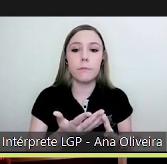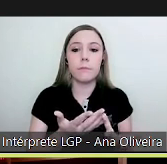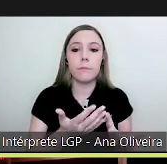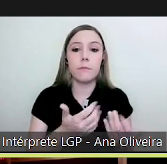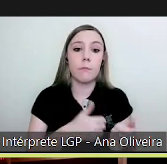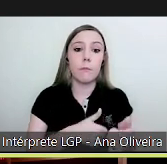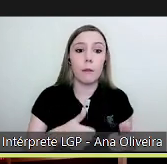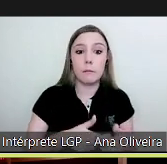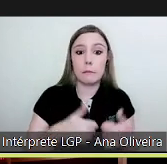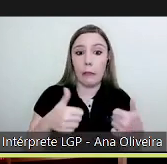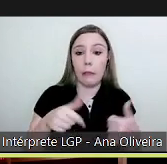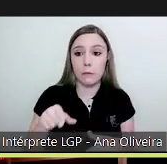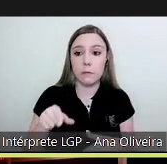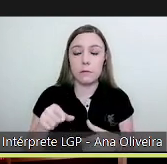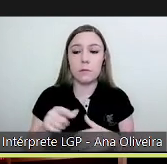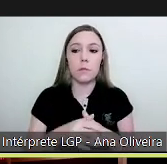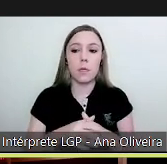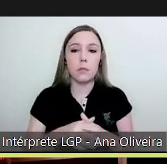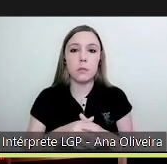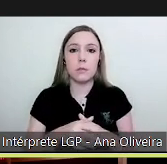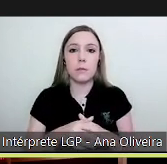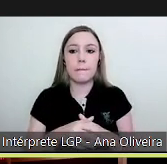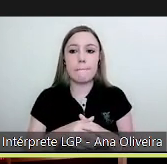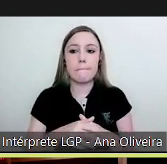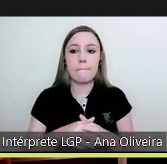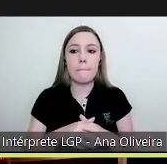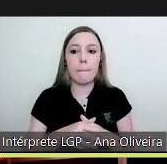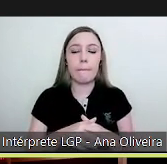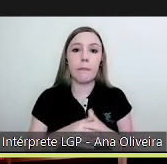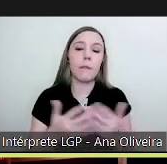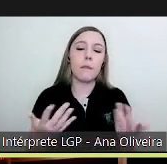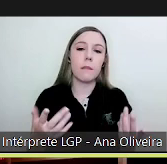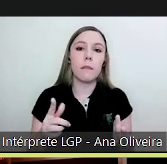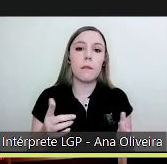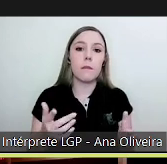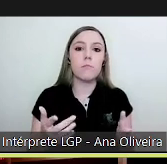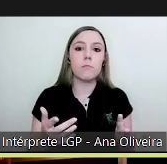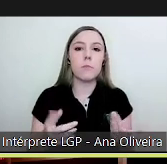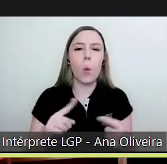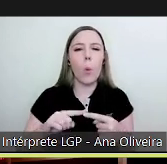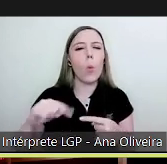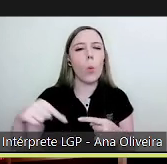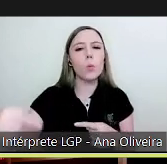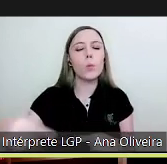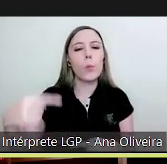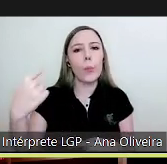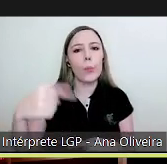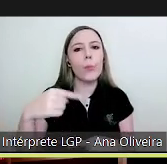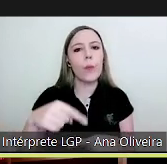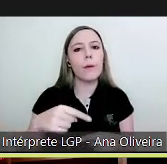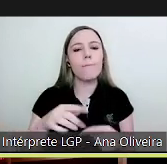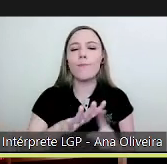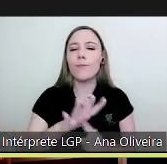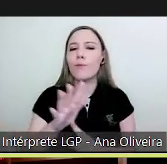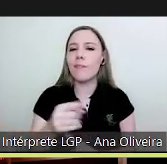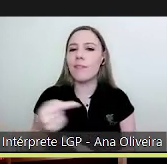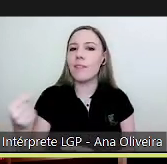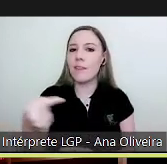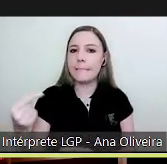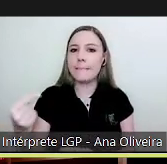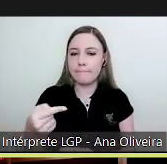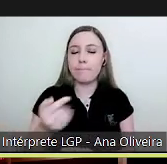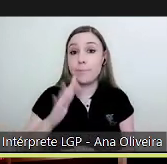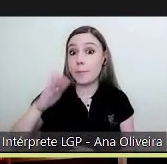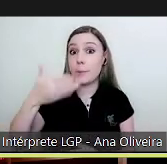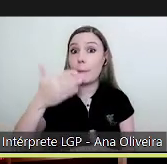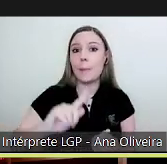urbanos vêm trazendo consequências impactantes negativas, sobretudo na